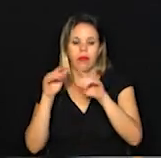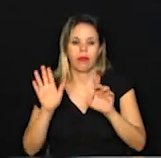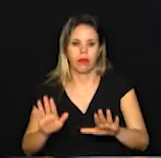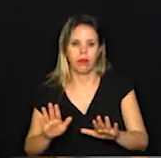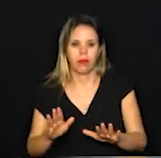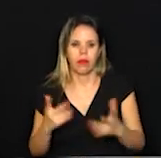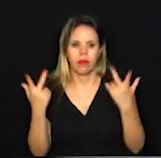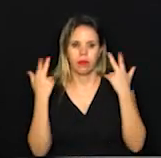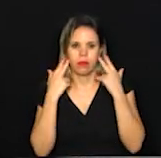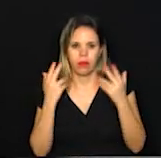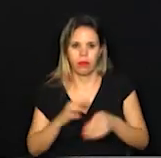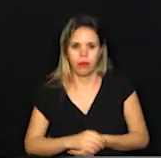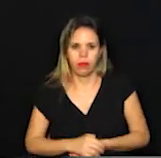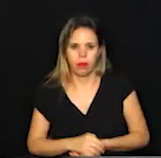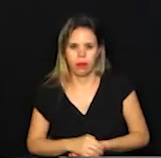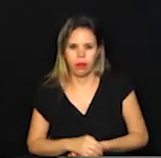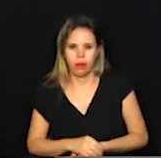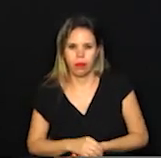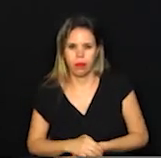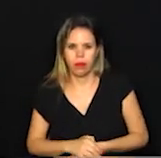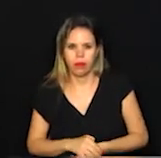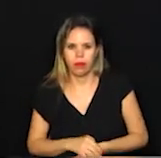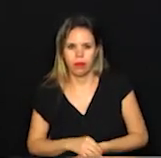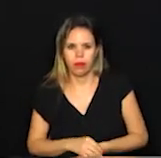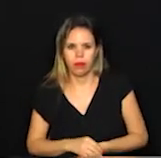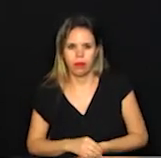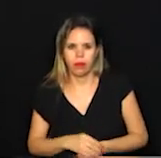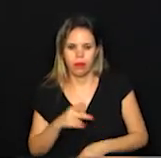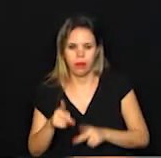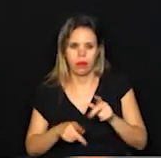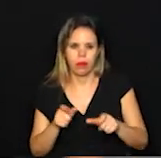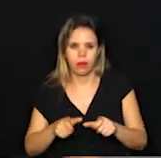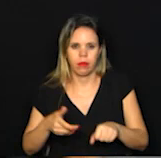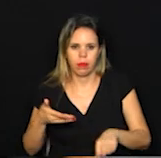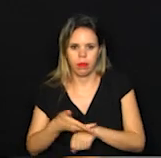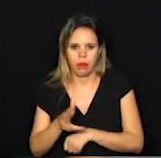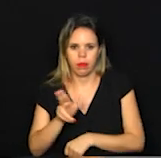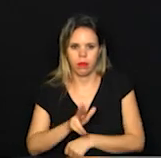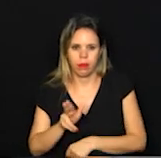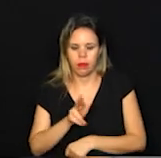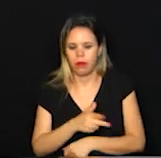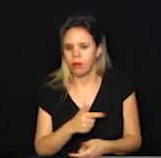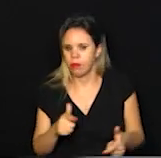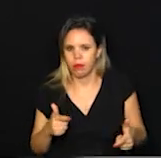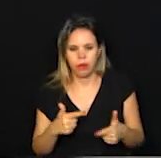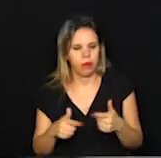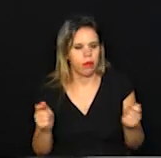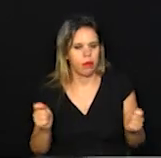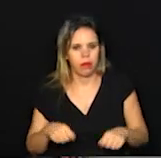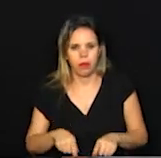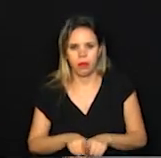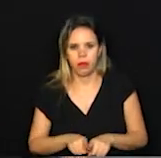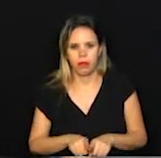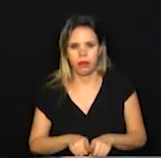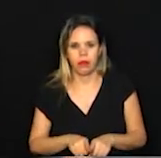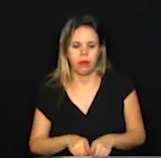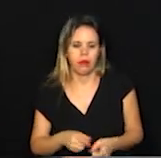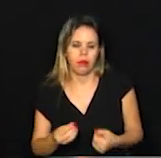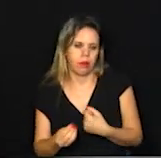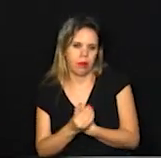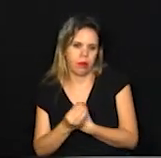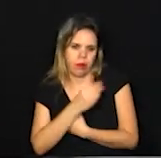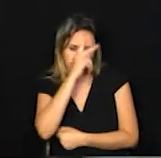mas é muito comum que o ingressante na universidade, ele não tenha condições de se